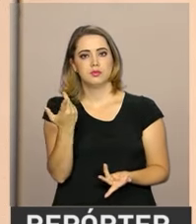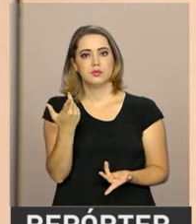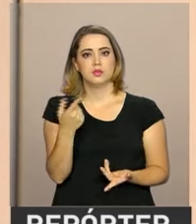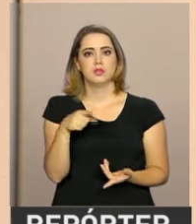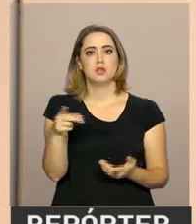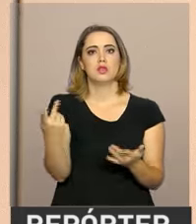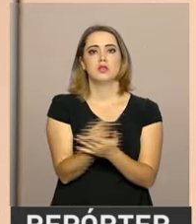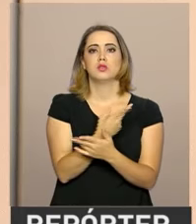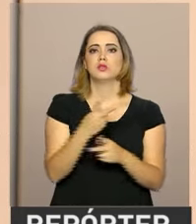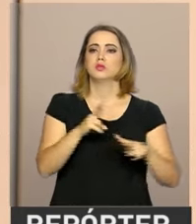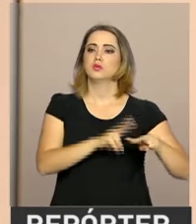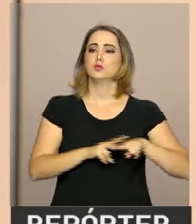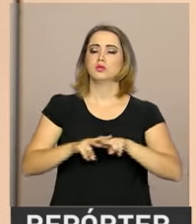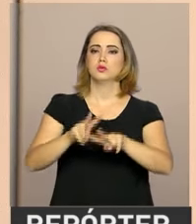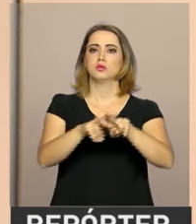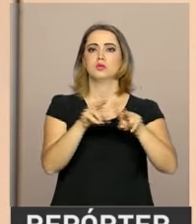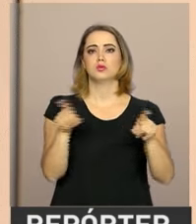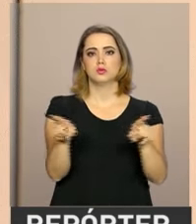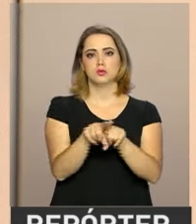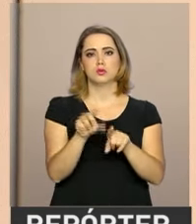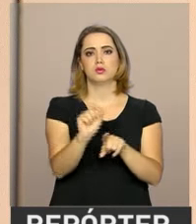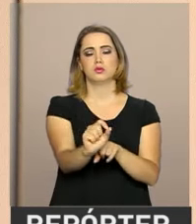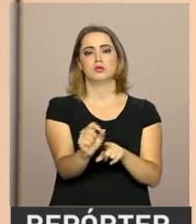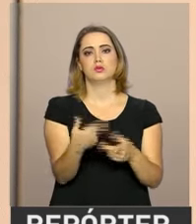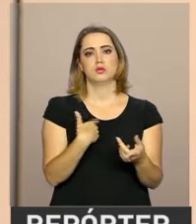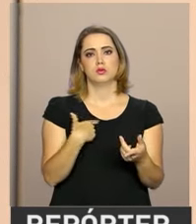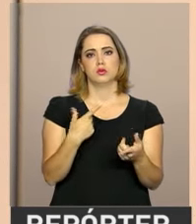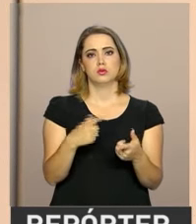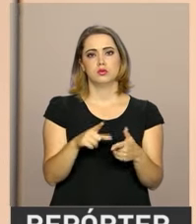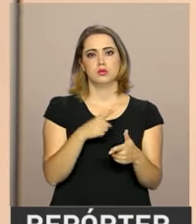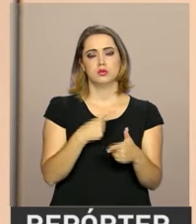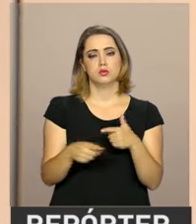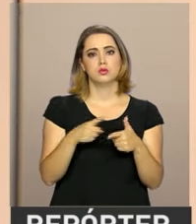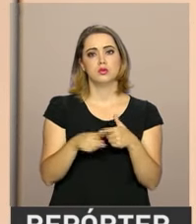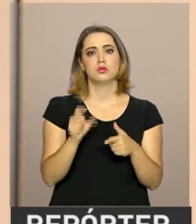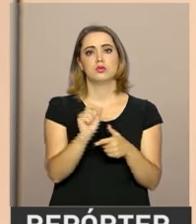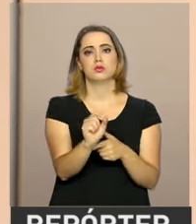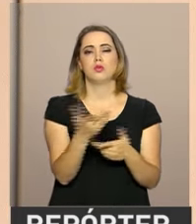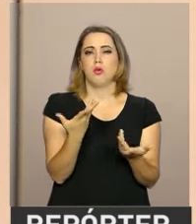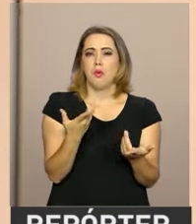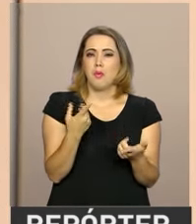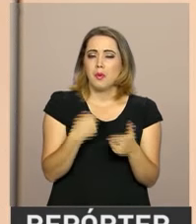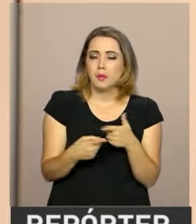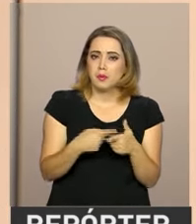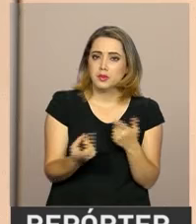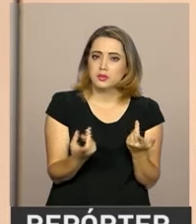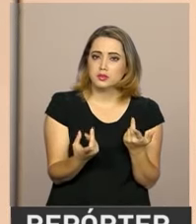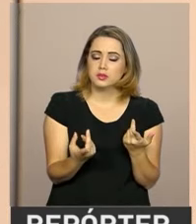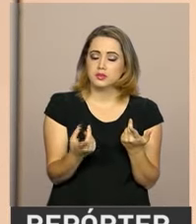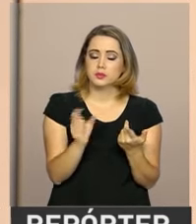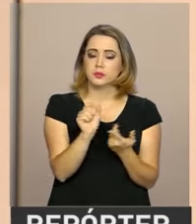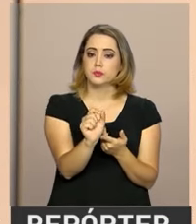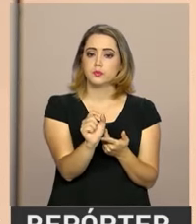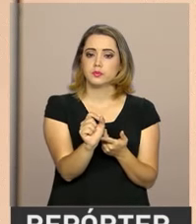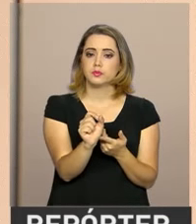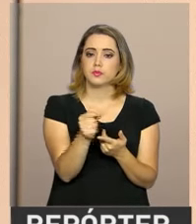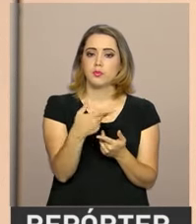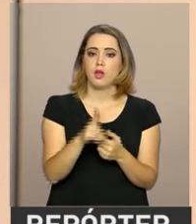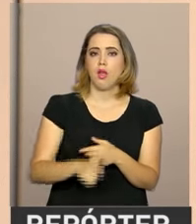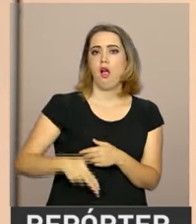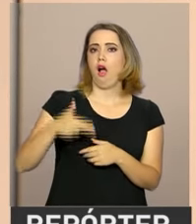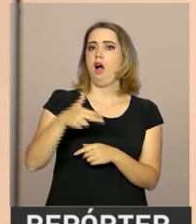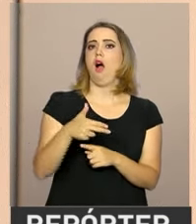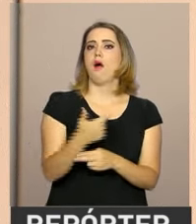sistema penitenciário está fora de controle. Tanto não está fora de controle é que os